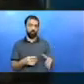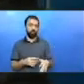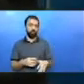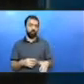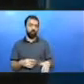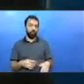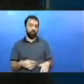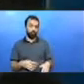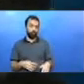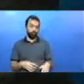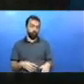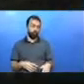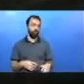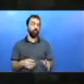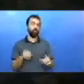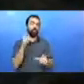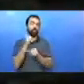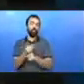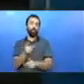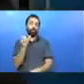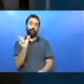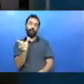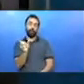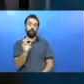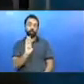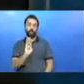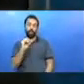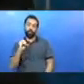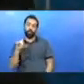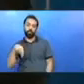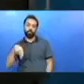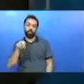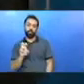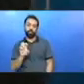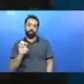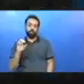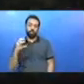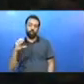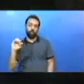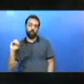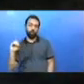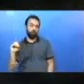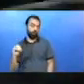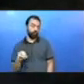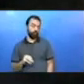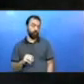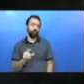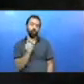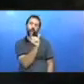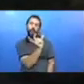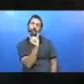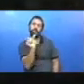a palavra boneco. Vejam, vocês perceberam que cada pedacinho aqui está colorido? Por quê, professora? Olhem